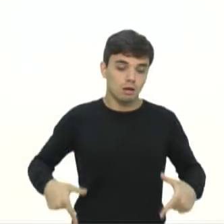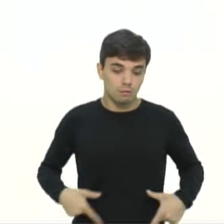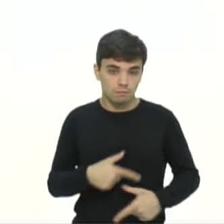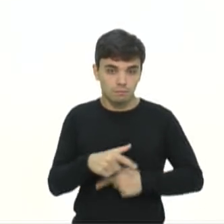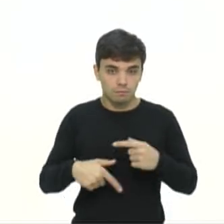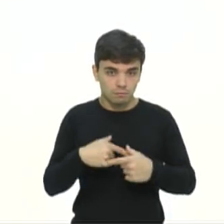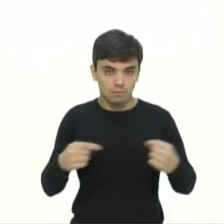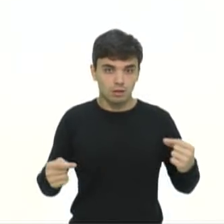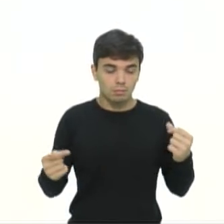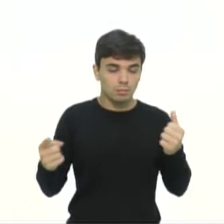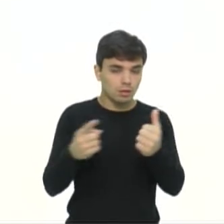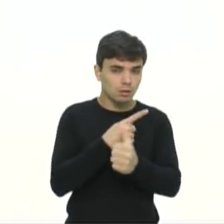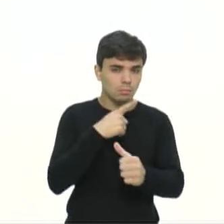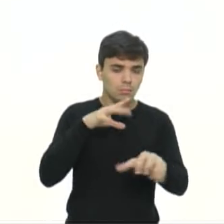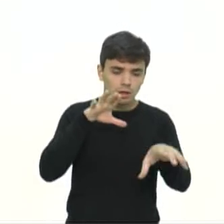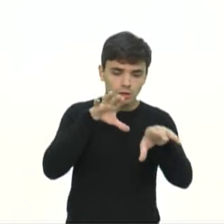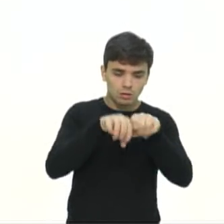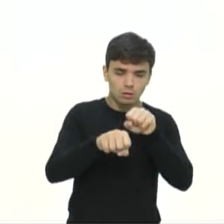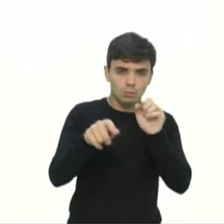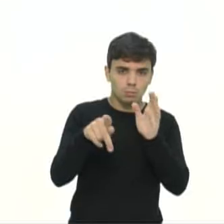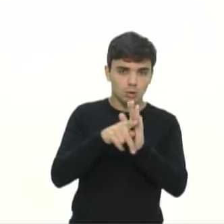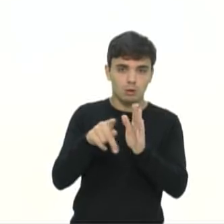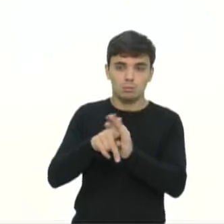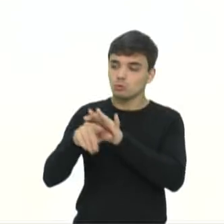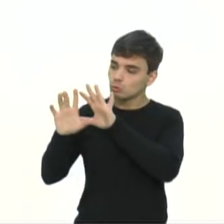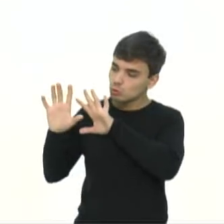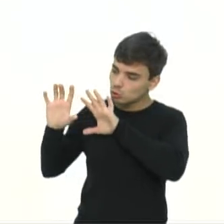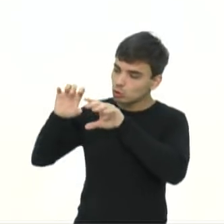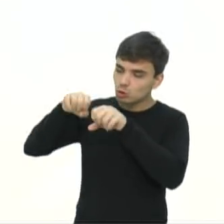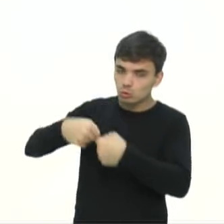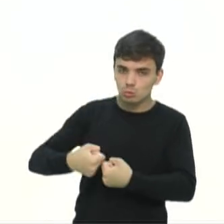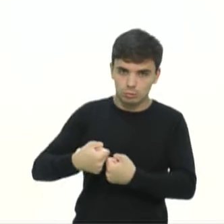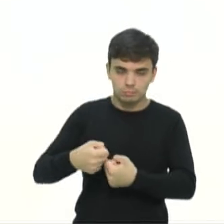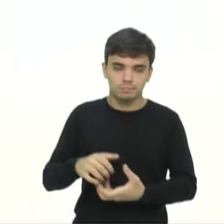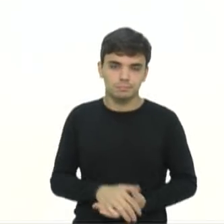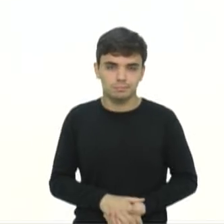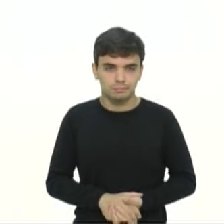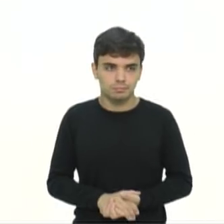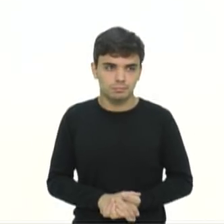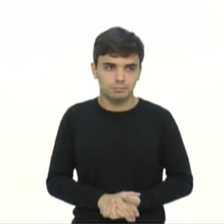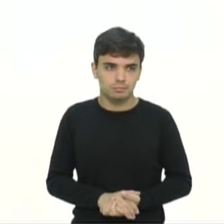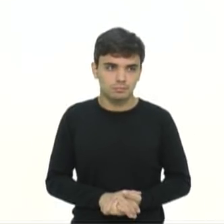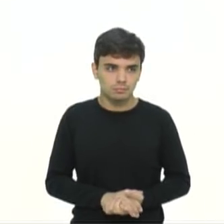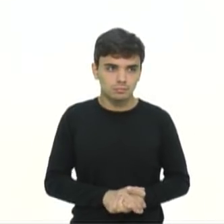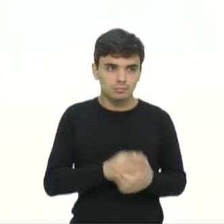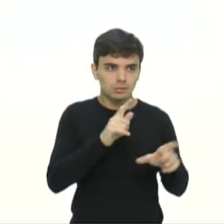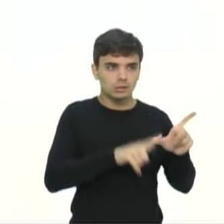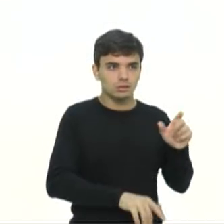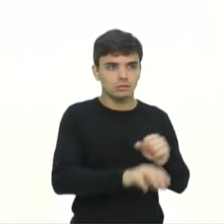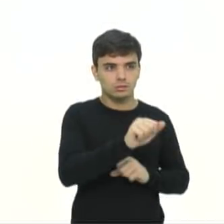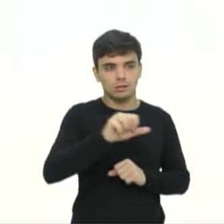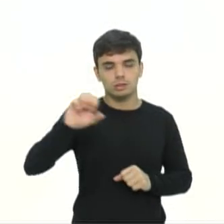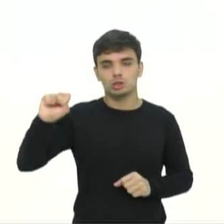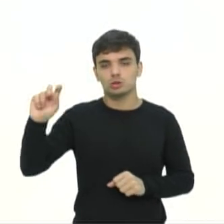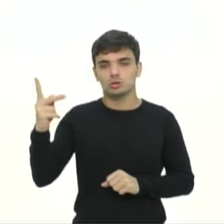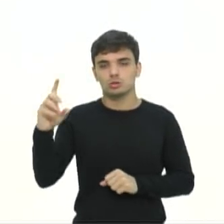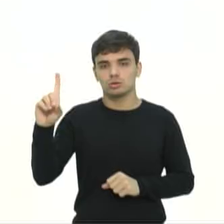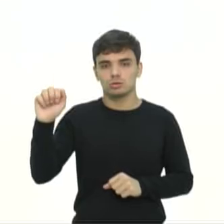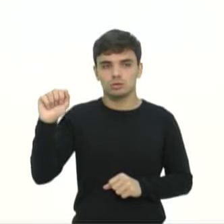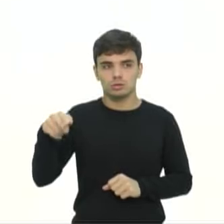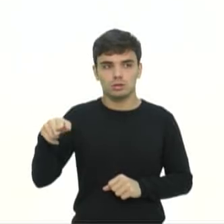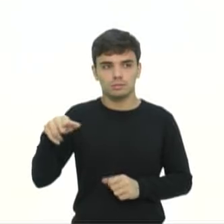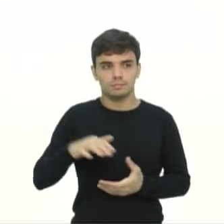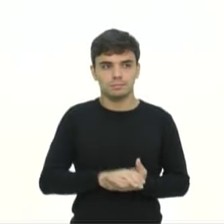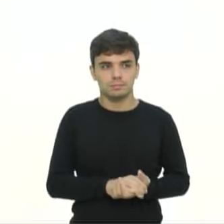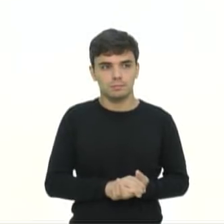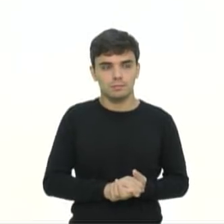de graduação no judô? Então, a faixa de graduação, a primeira faixa de graduação é o Shodan, faixa preta. Letra B,